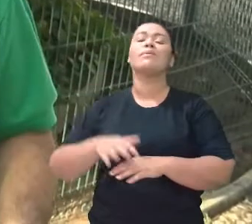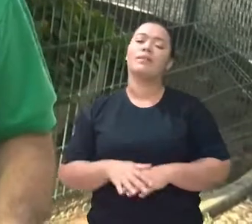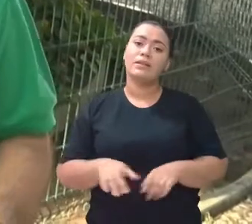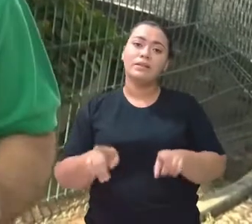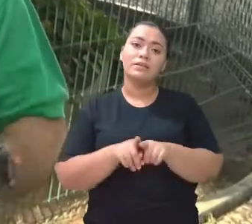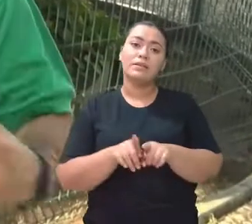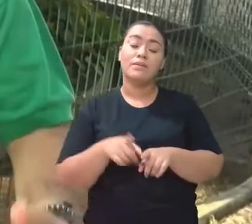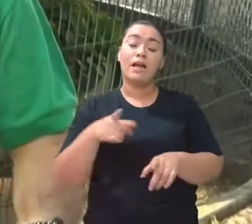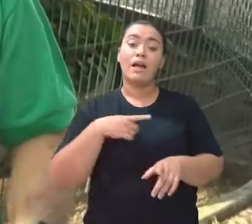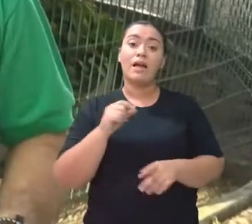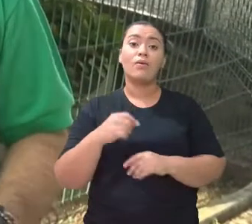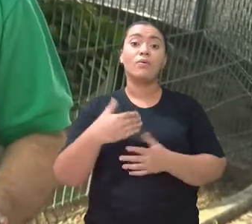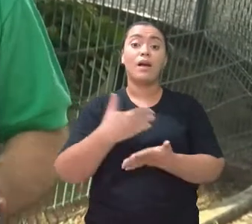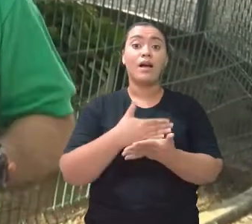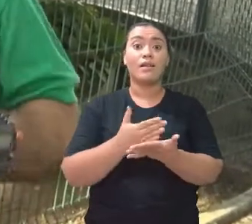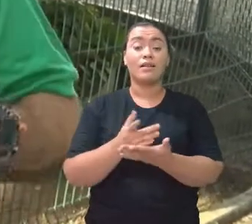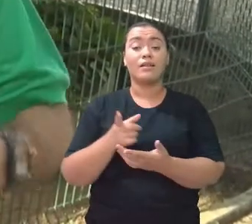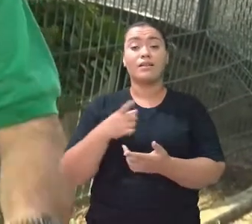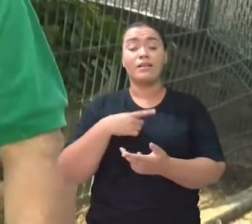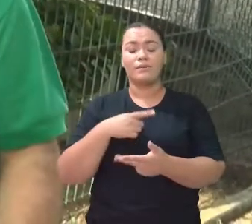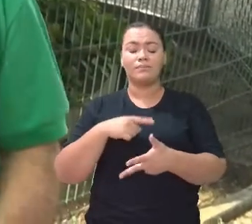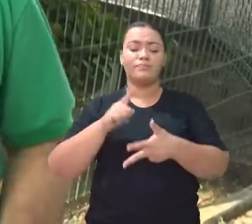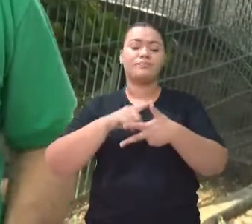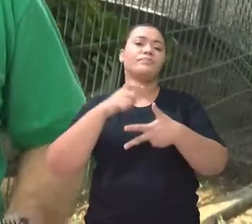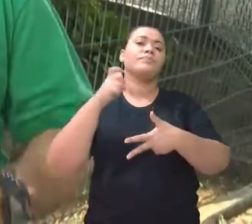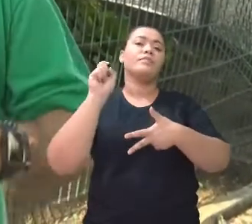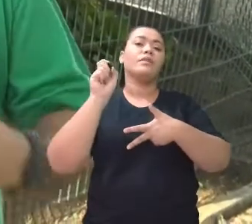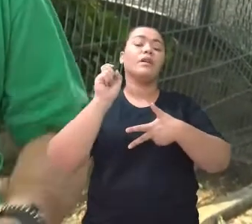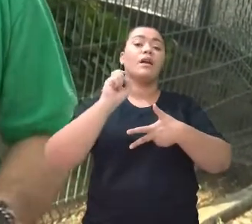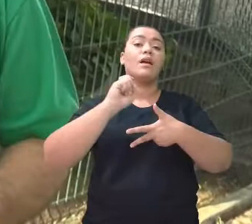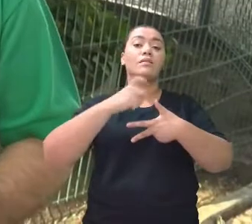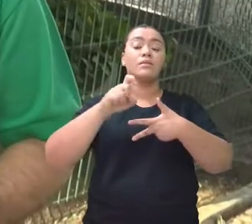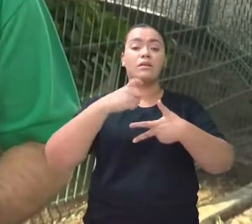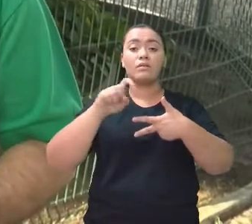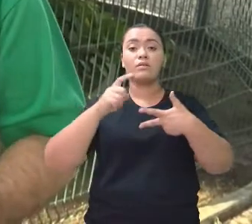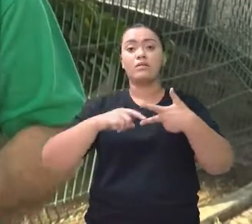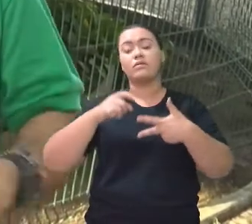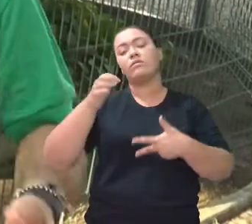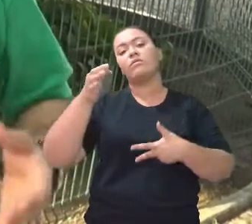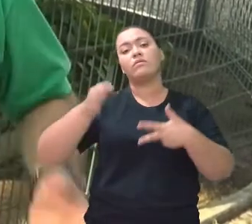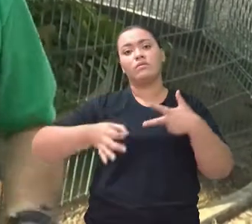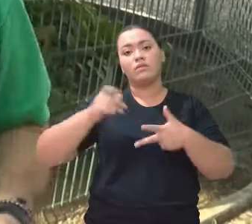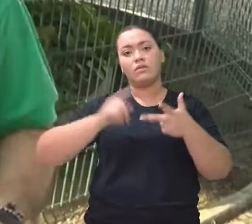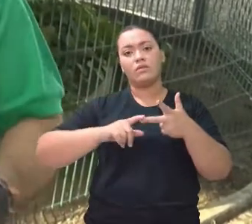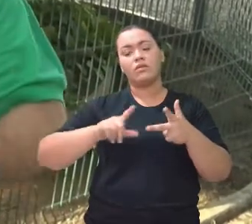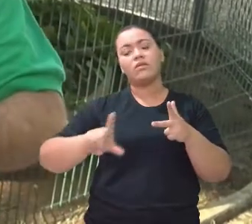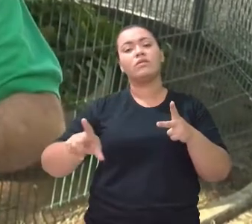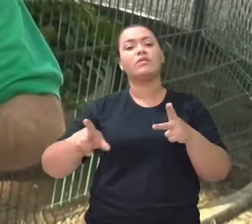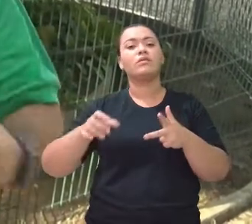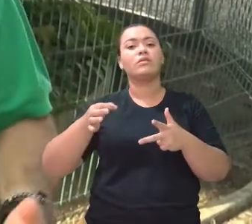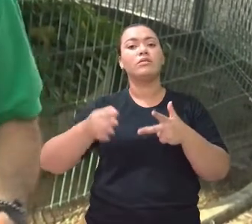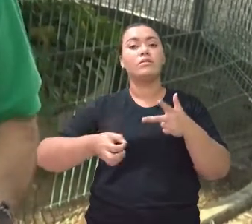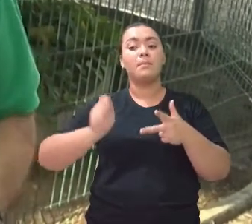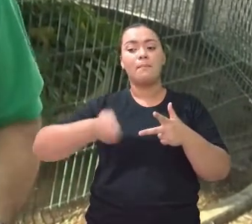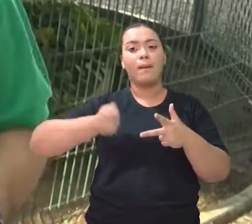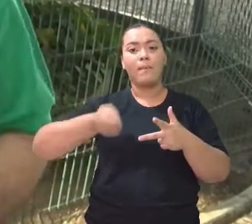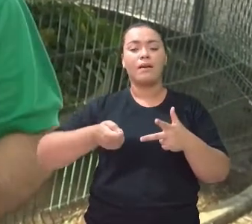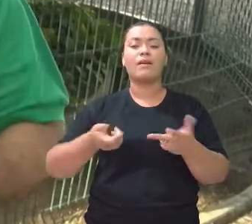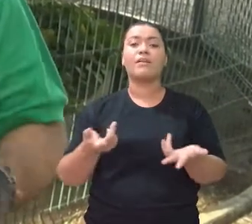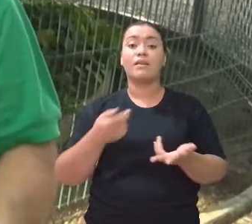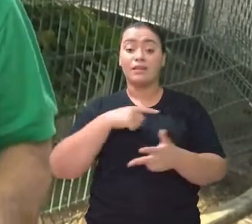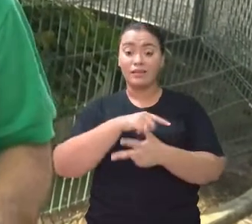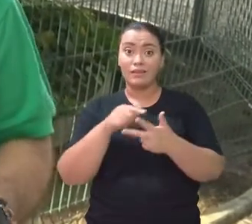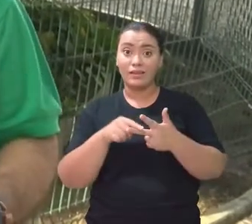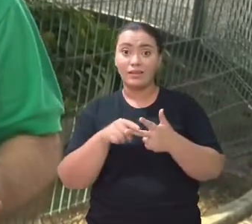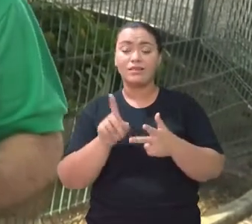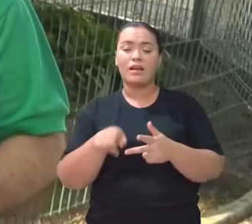dessa república em 3 poderes, né, executivo, legislativo e judiciário. O fato é que a Revolução ela foi